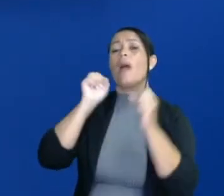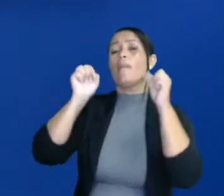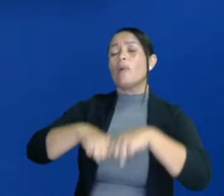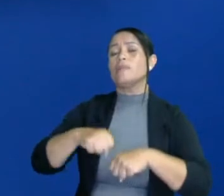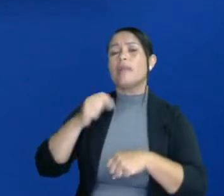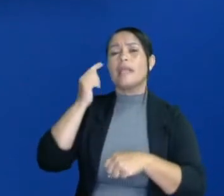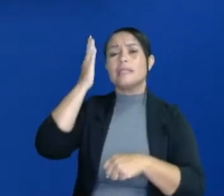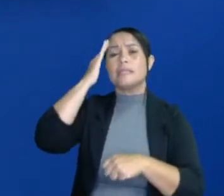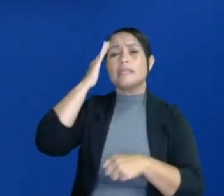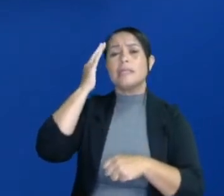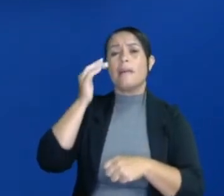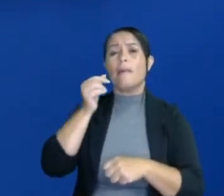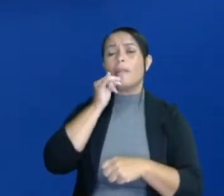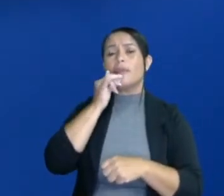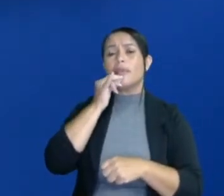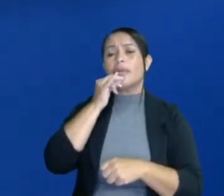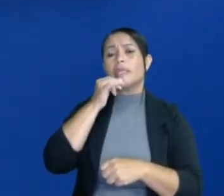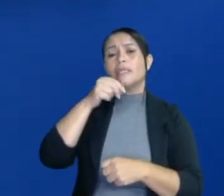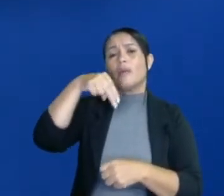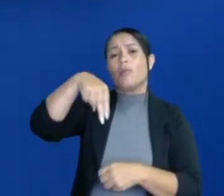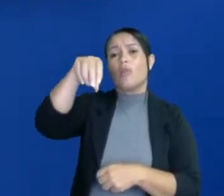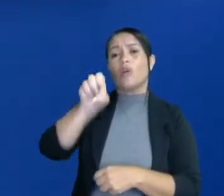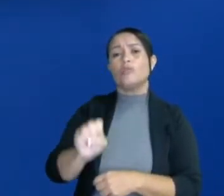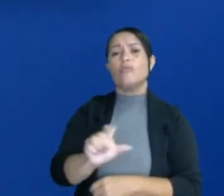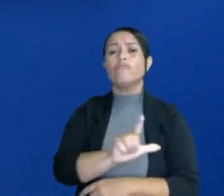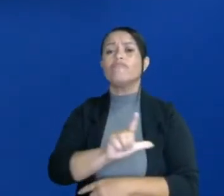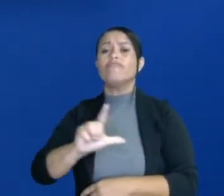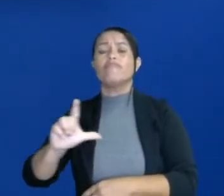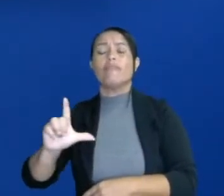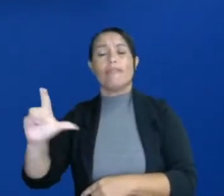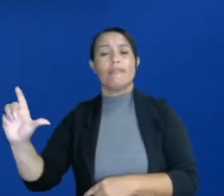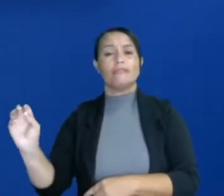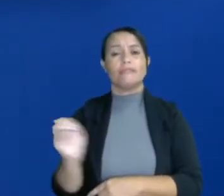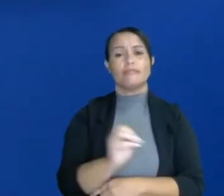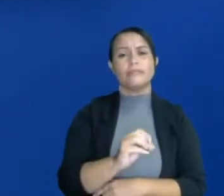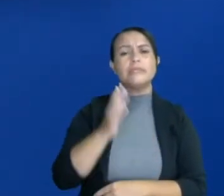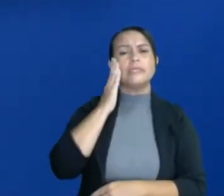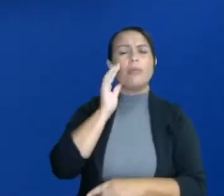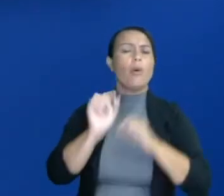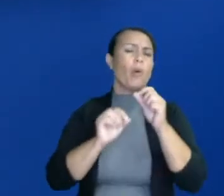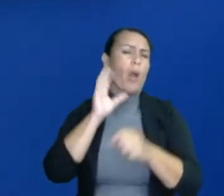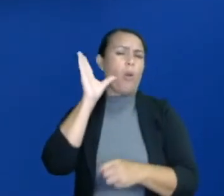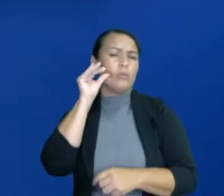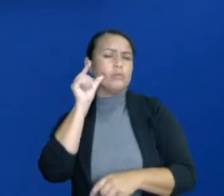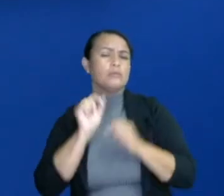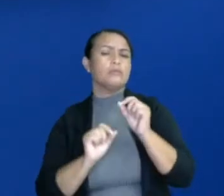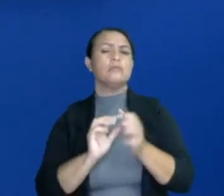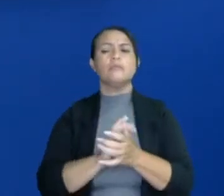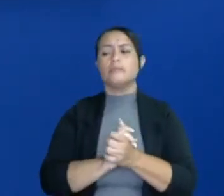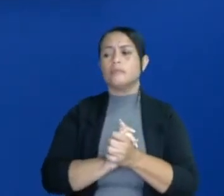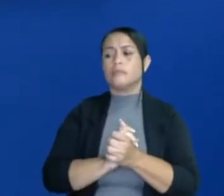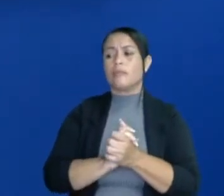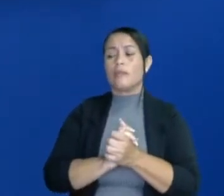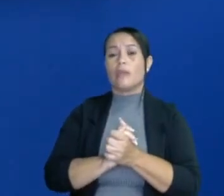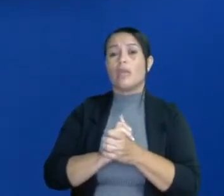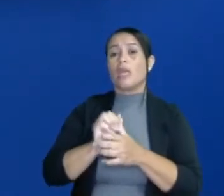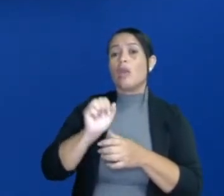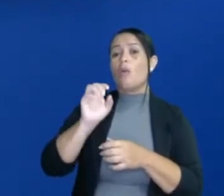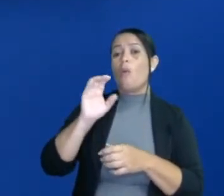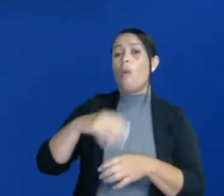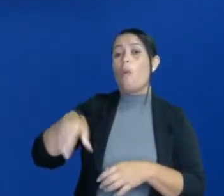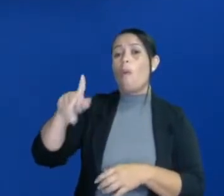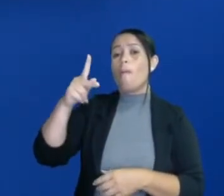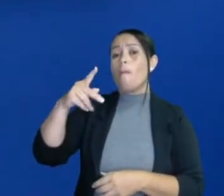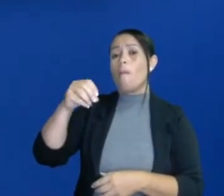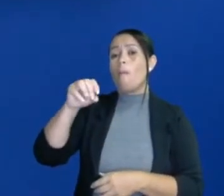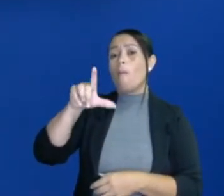se orientar com base nos pontos cardeais que a gente citou. E aí uma curiosidade é saber o seguinte, que o polo geográfico